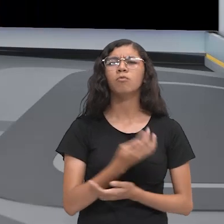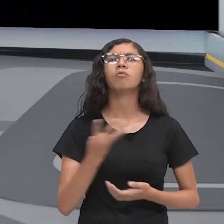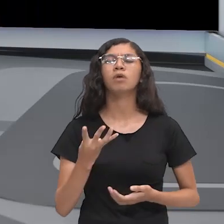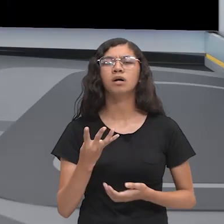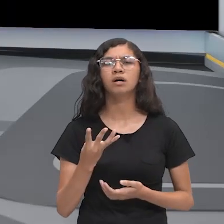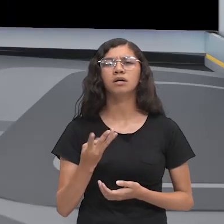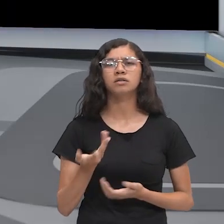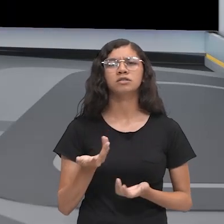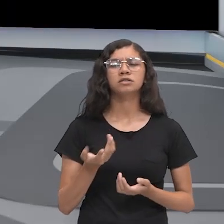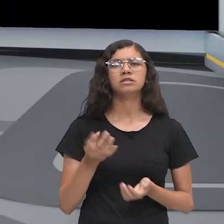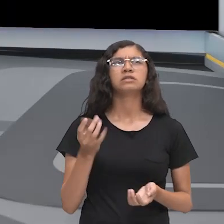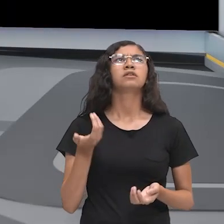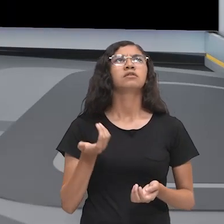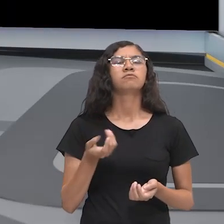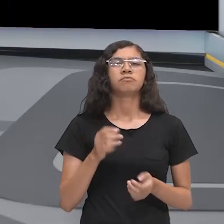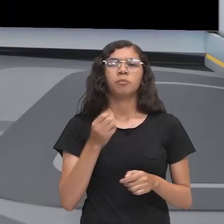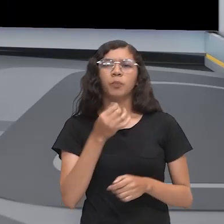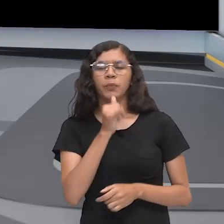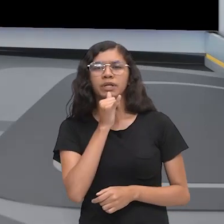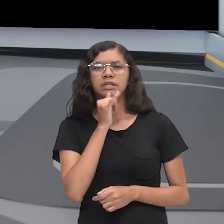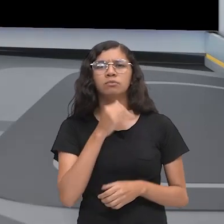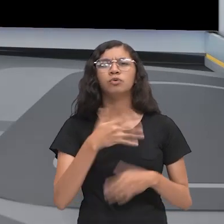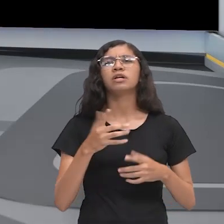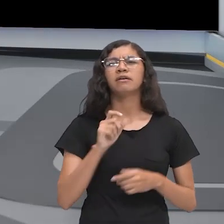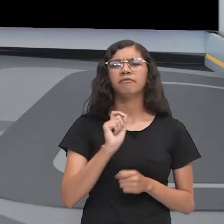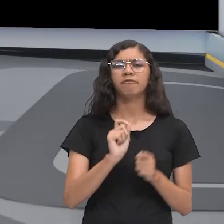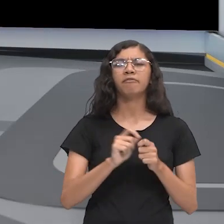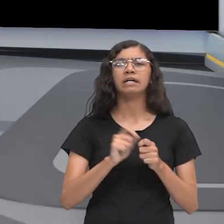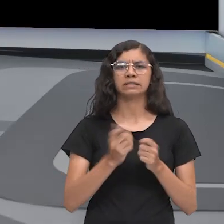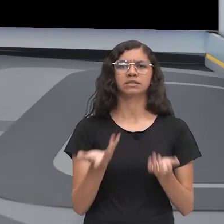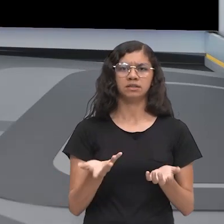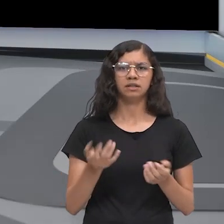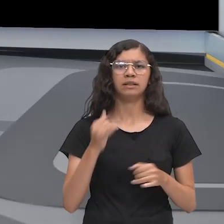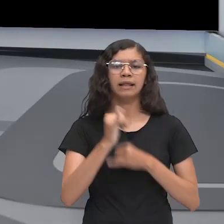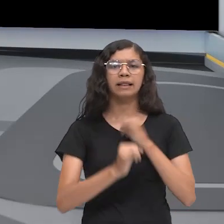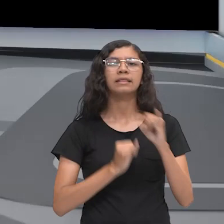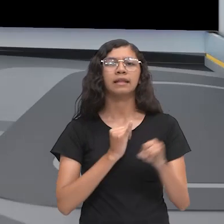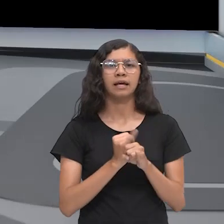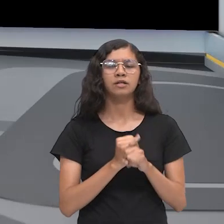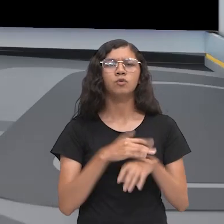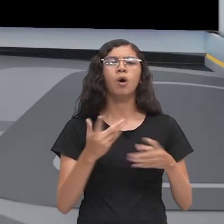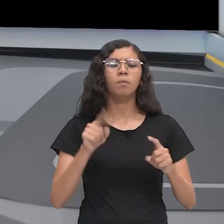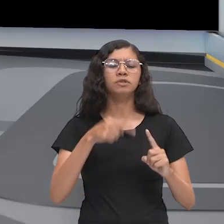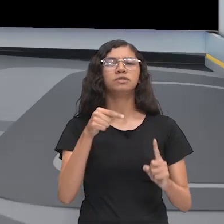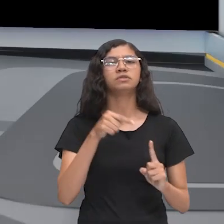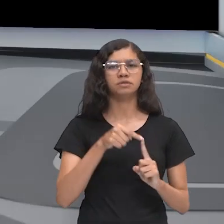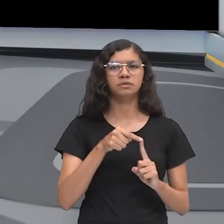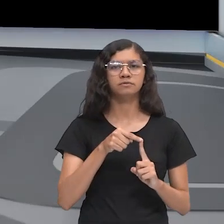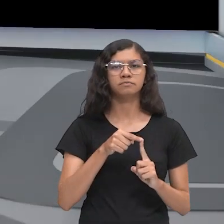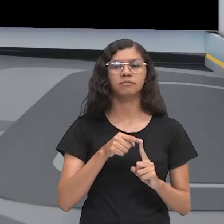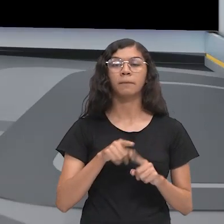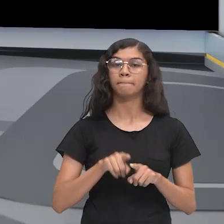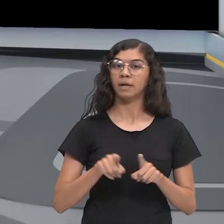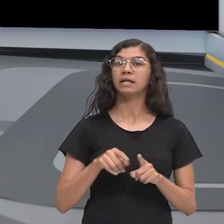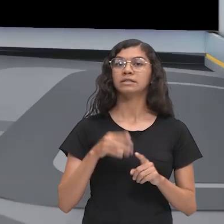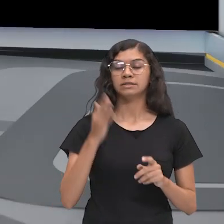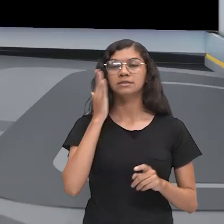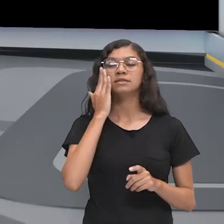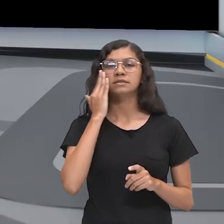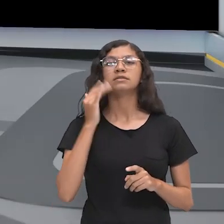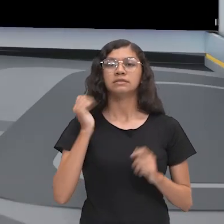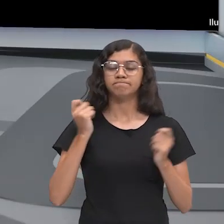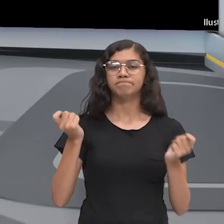as reais intenções dele. Mas é possível entender que o